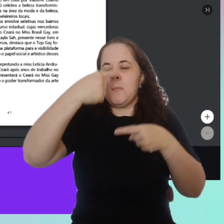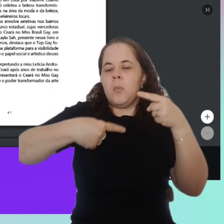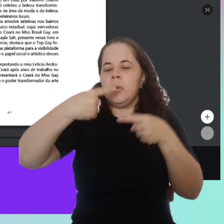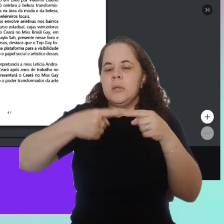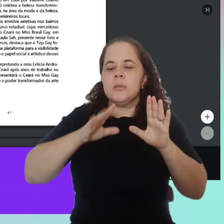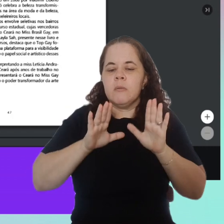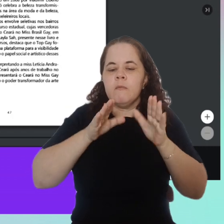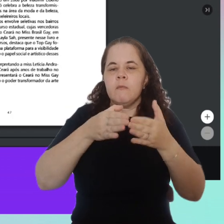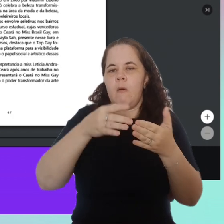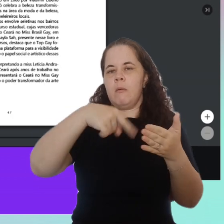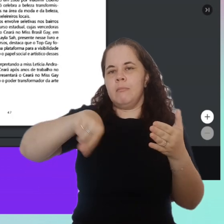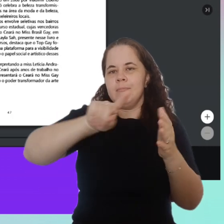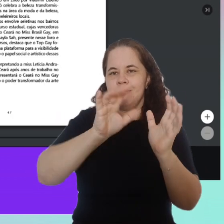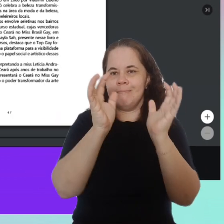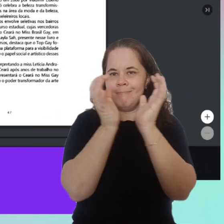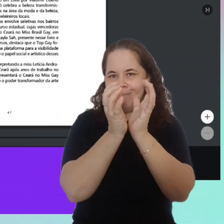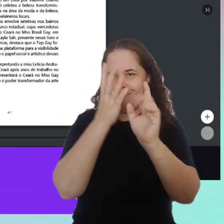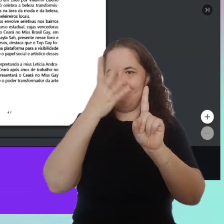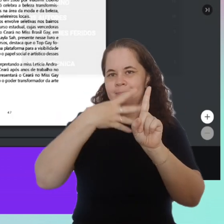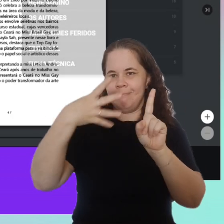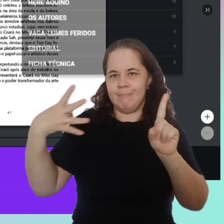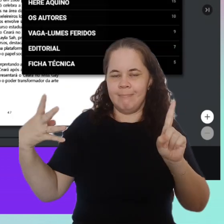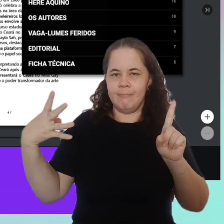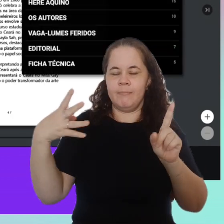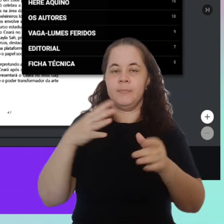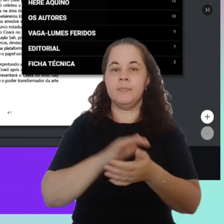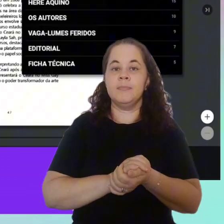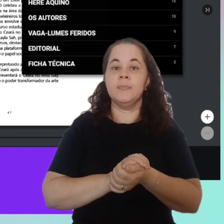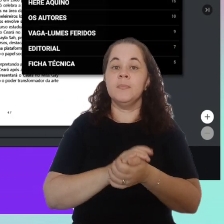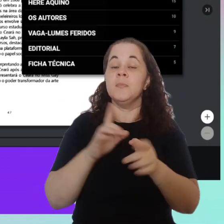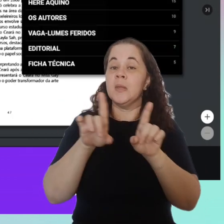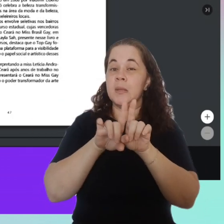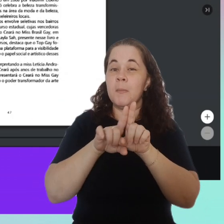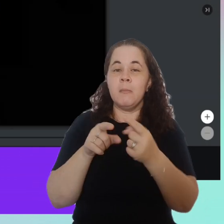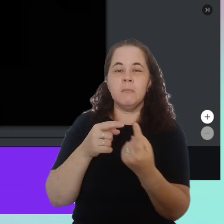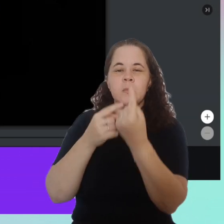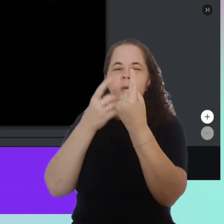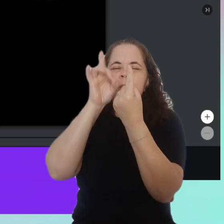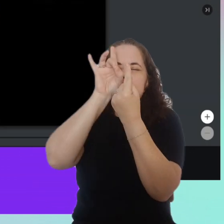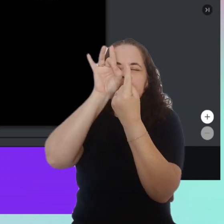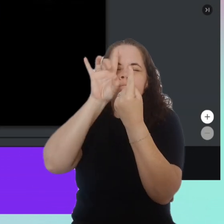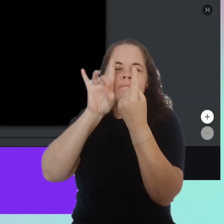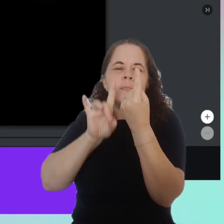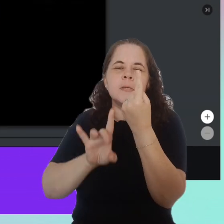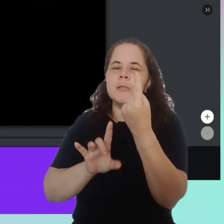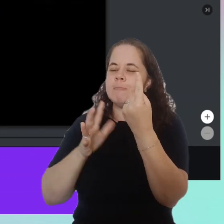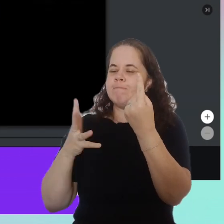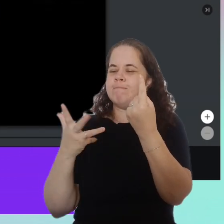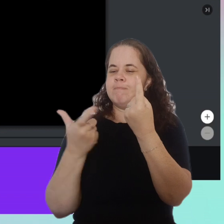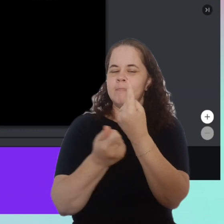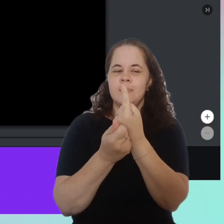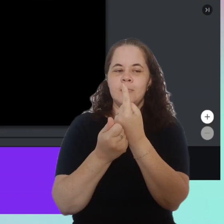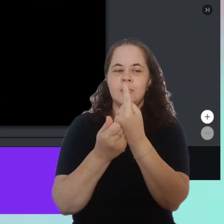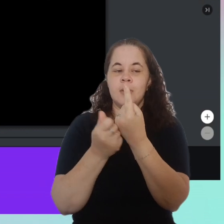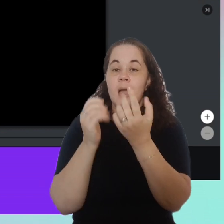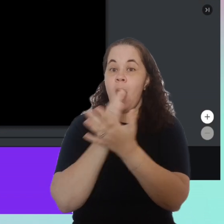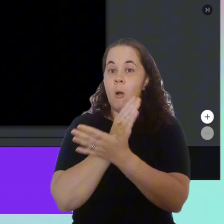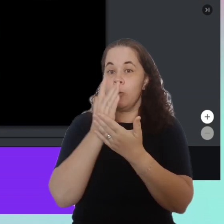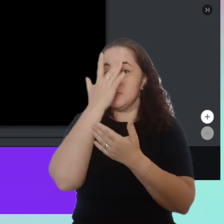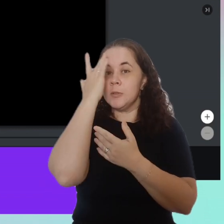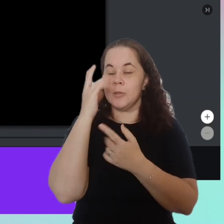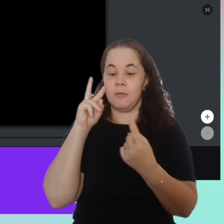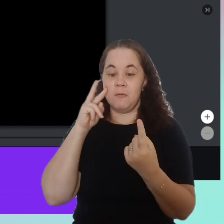gente. E para mim tem uma grande cereja do bolo, assim, que é sensacional. Inclusive, algumas pessoas, quando viram o